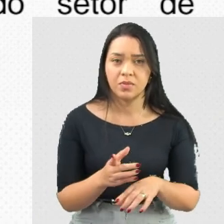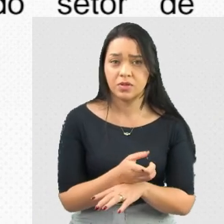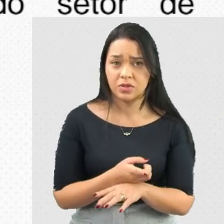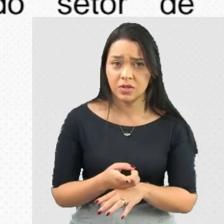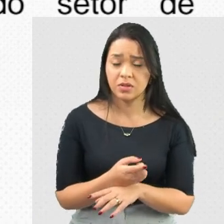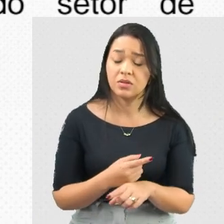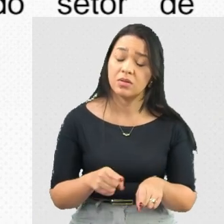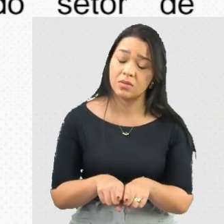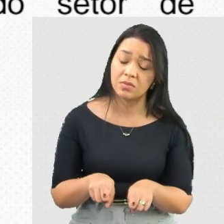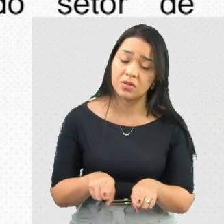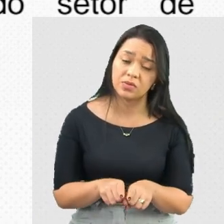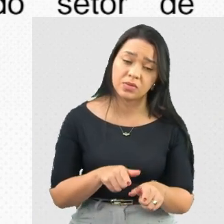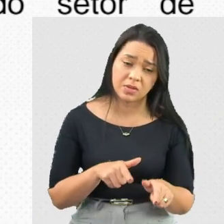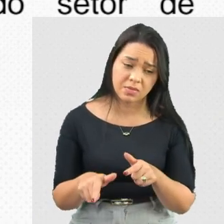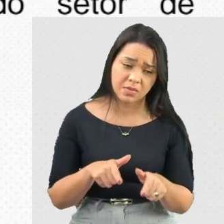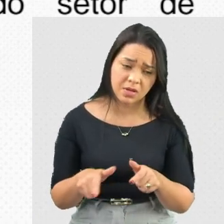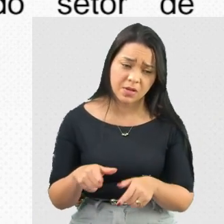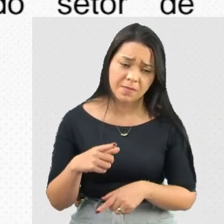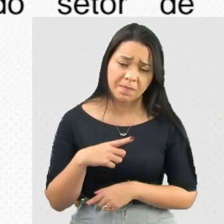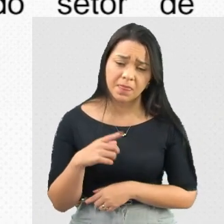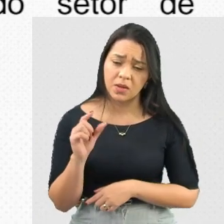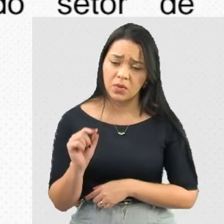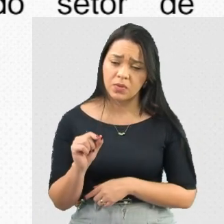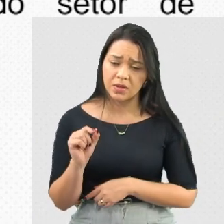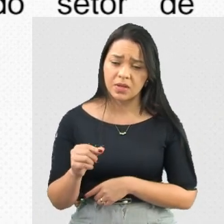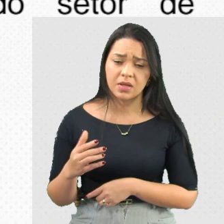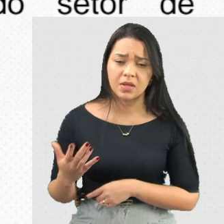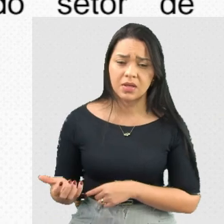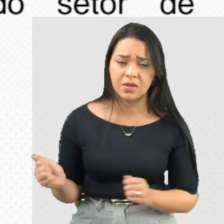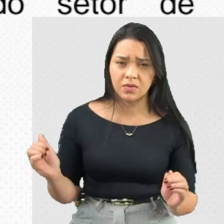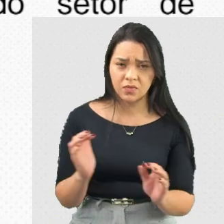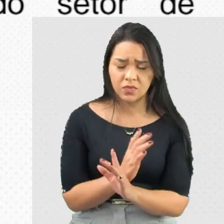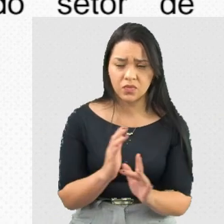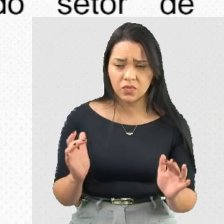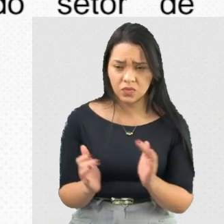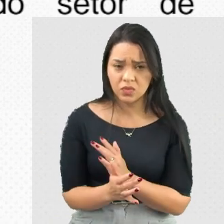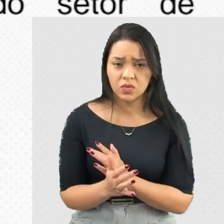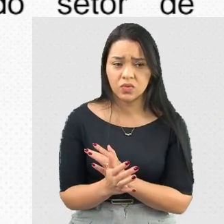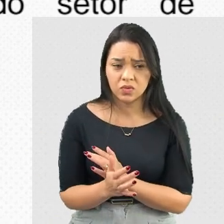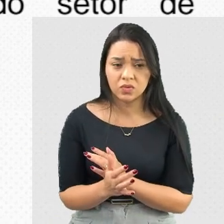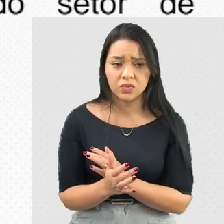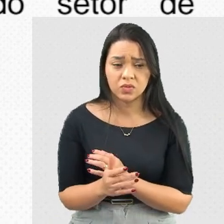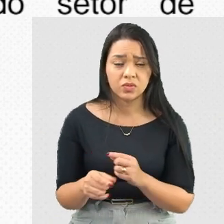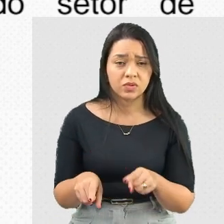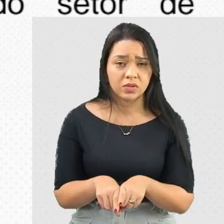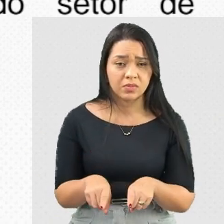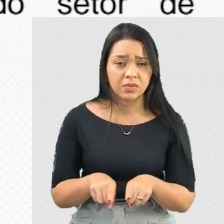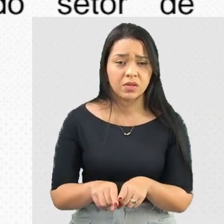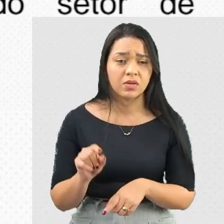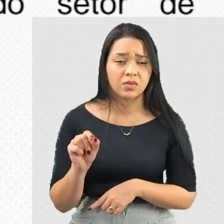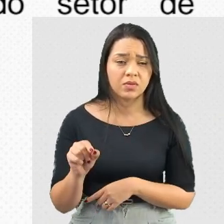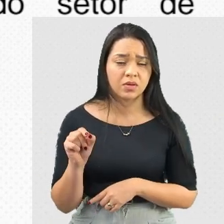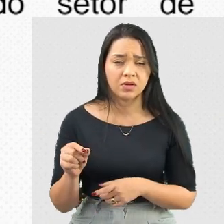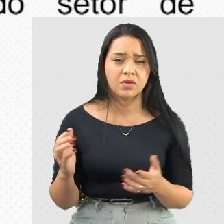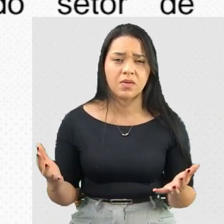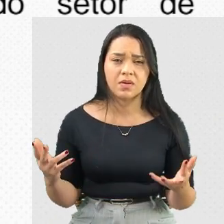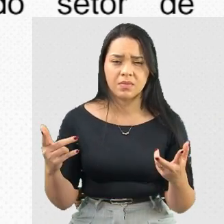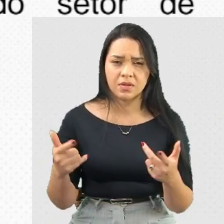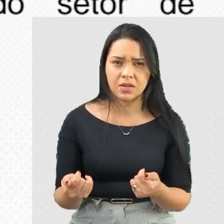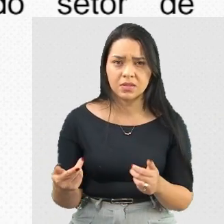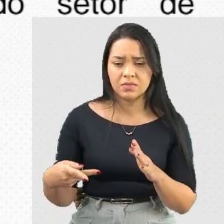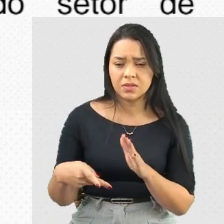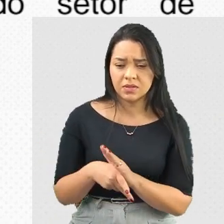trabalho remoto. Isso gera, né, um fluxo migratório. Muitos migrantes, especialmente aqueles com habilidades